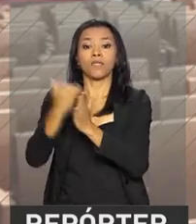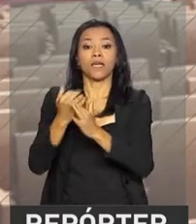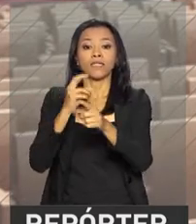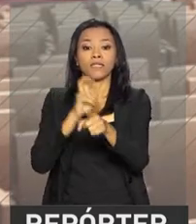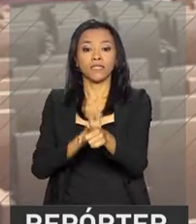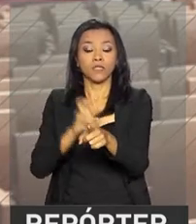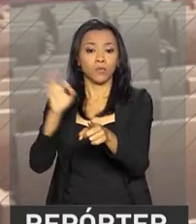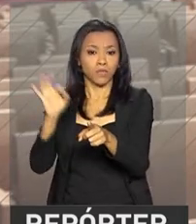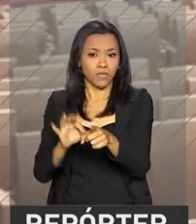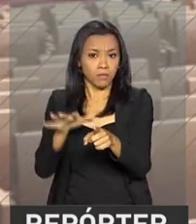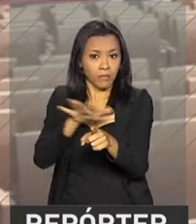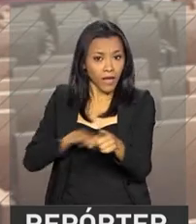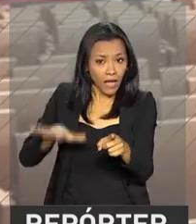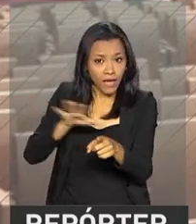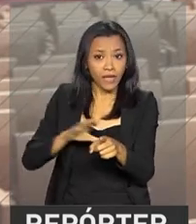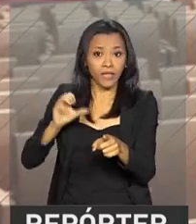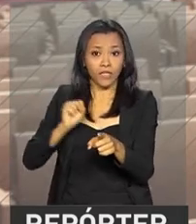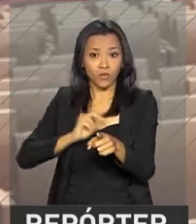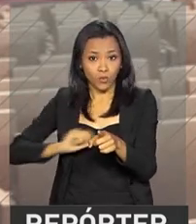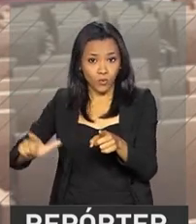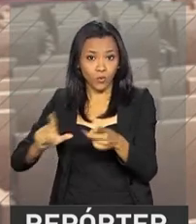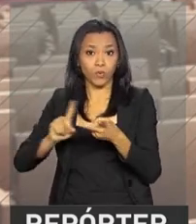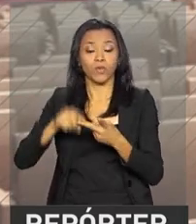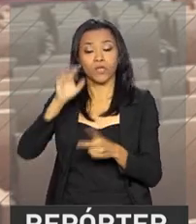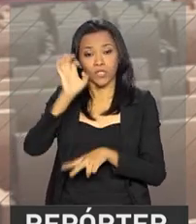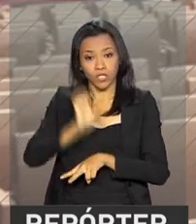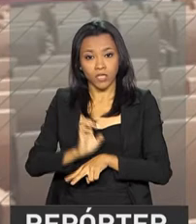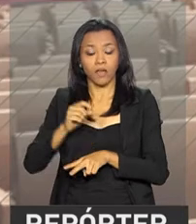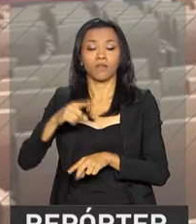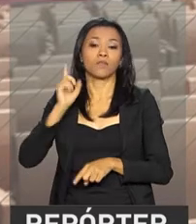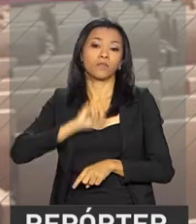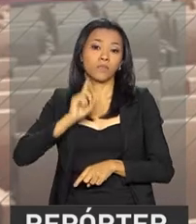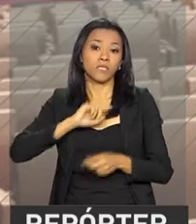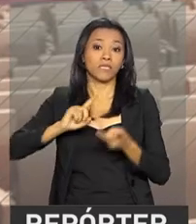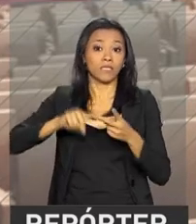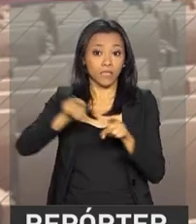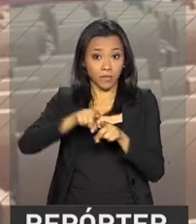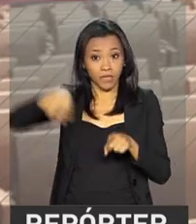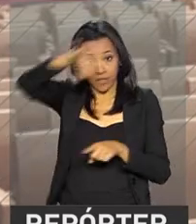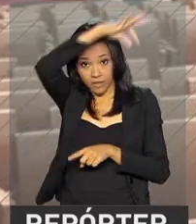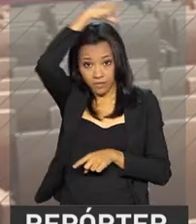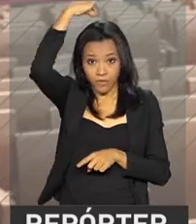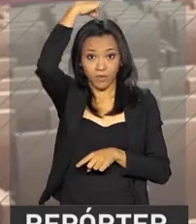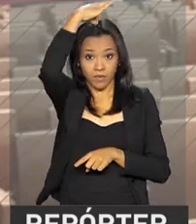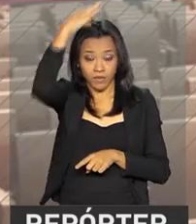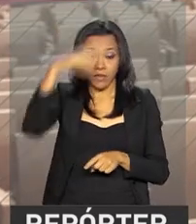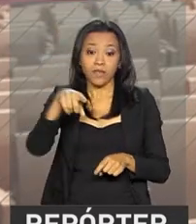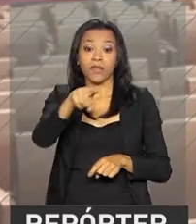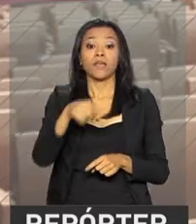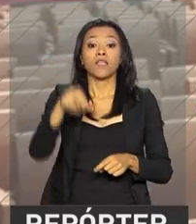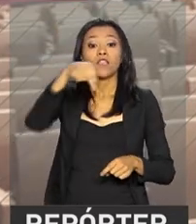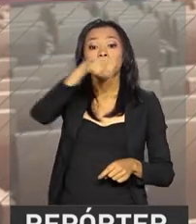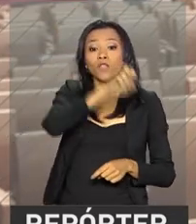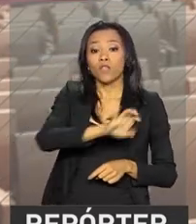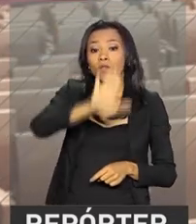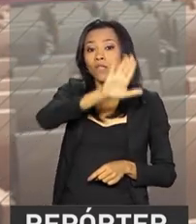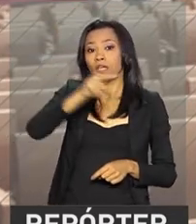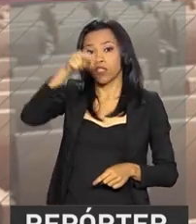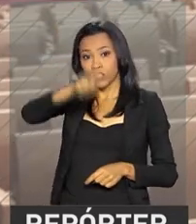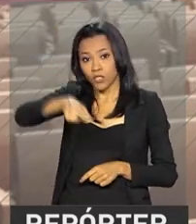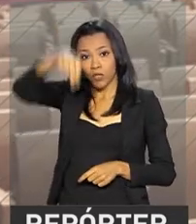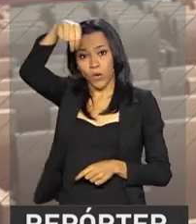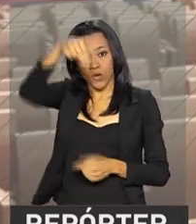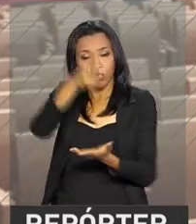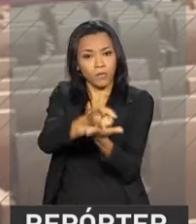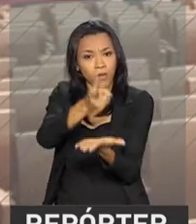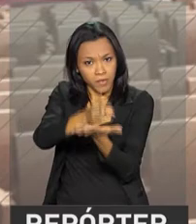projetos para a região sul e os estados de minas gerais e espírito santo para as regiões norte nordeste e centro oeste permanece